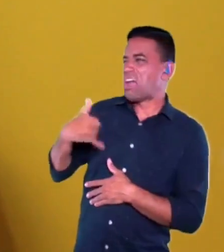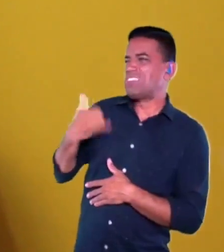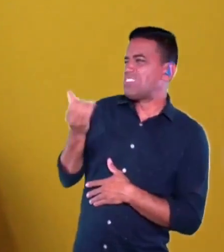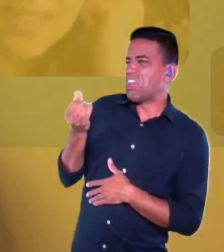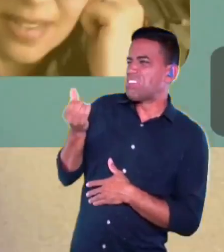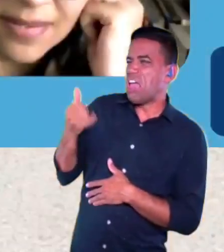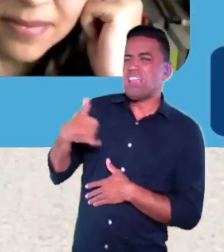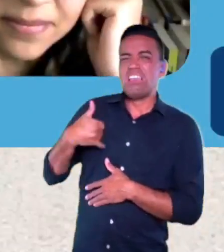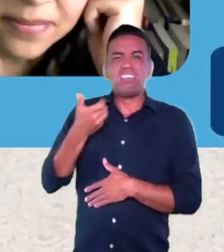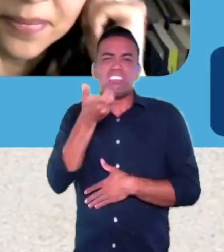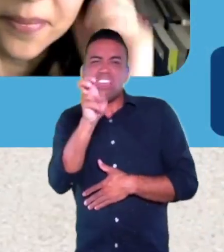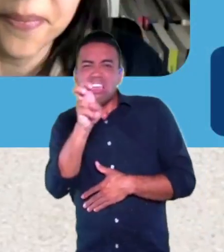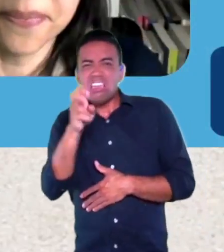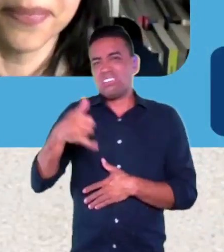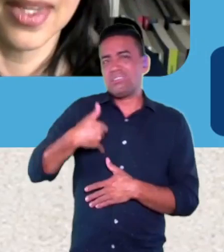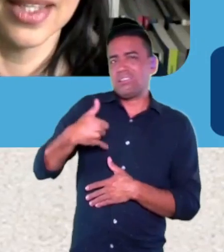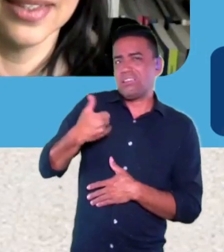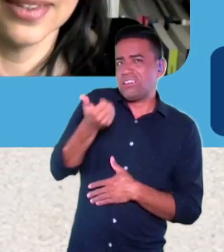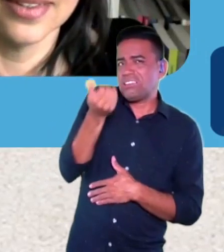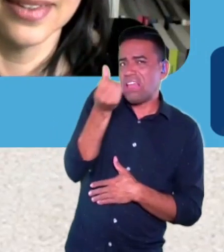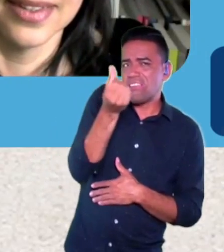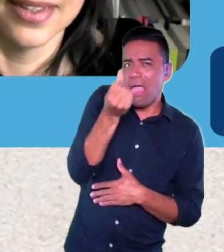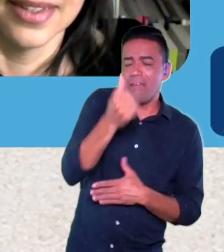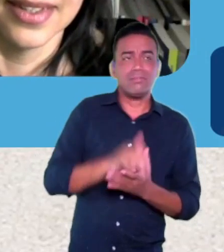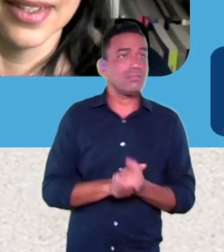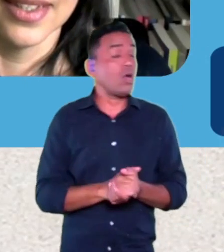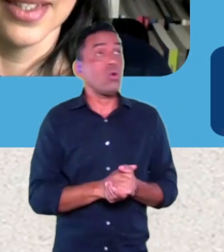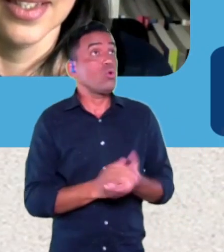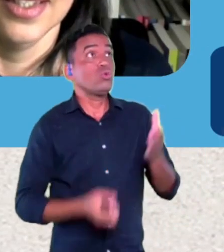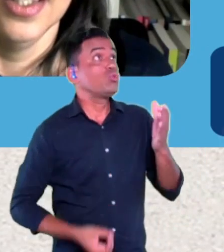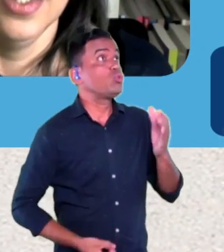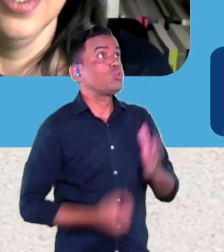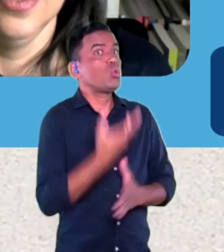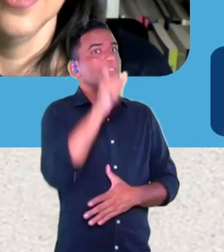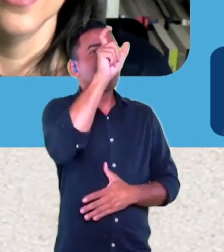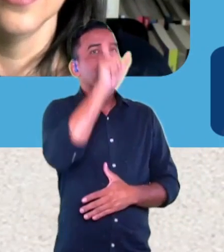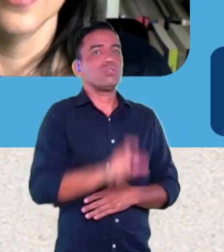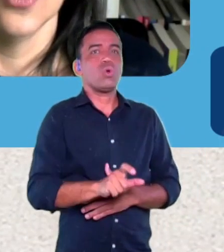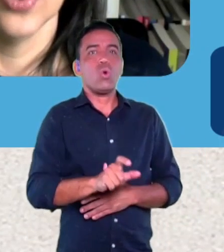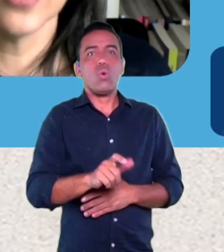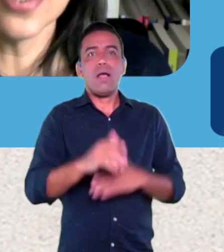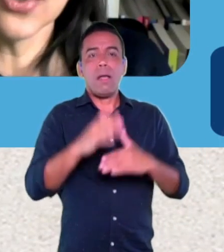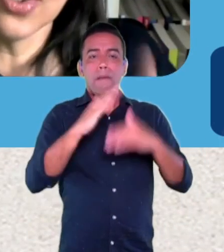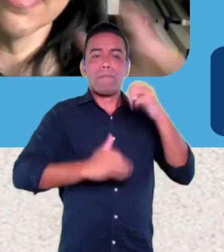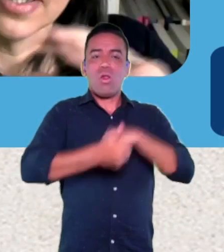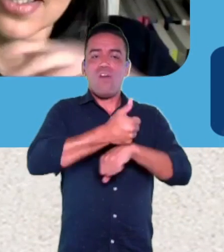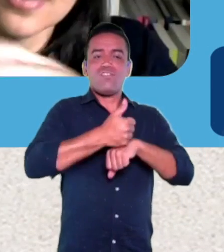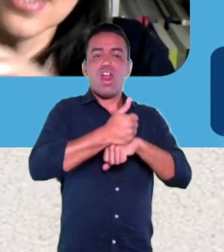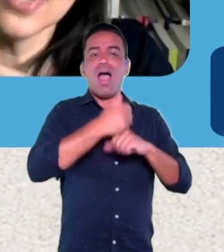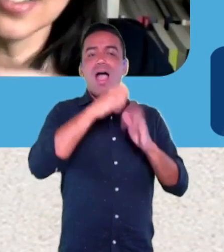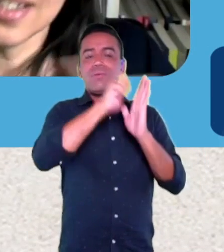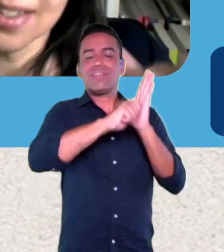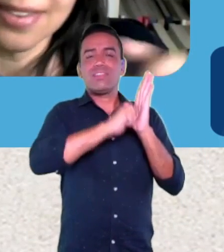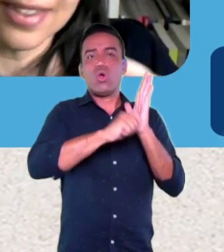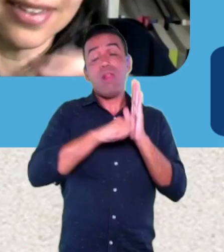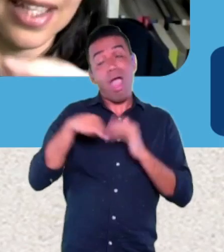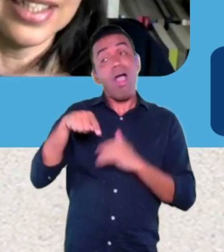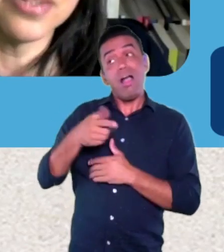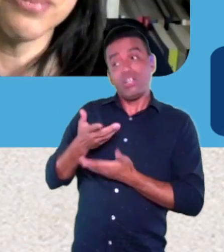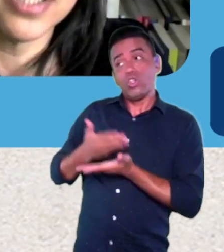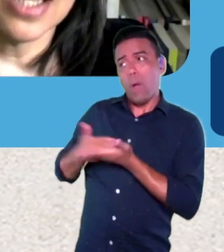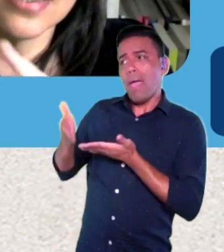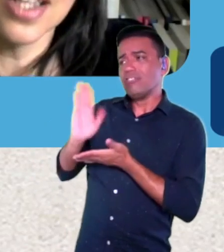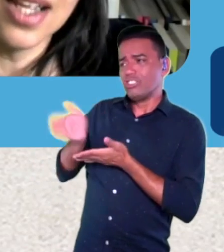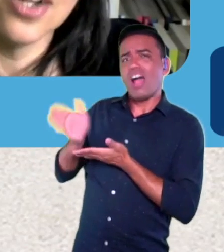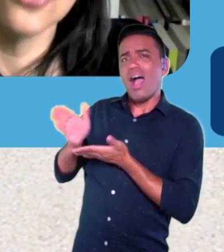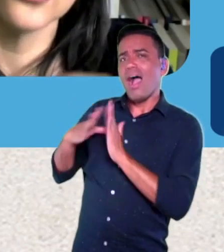15, 16. E quando que nasce a escritora Ana Elisa Ribeiro? Assim, aí Eu vem acho que a muito. escritora vai nascendo aí, assim, né?